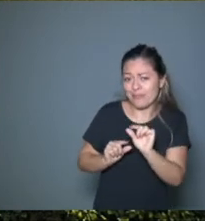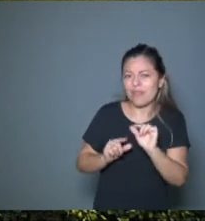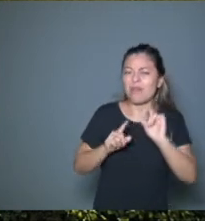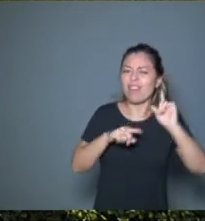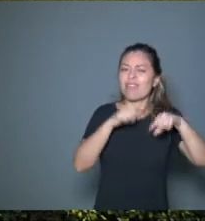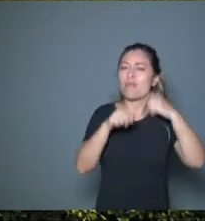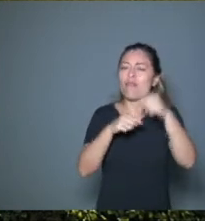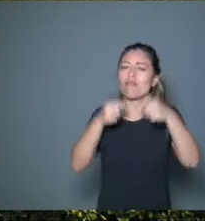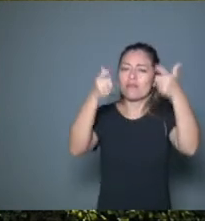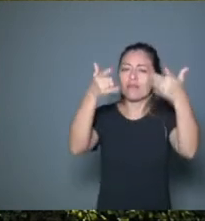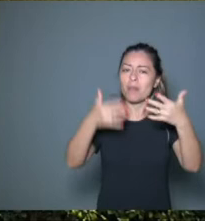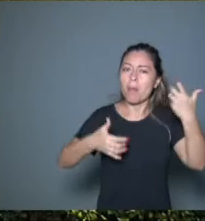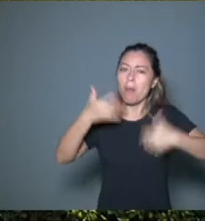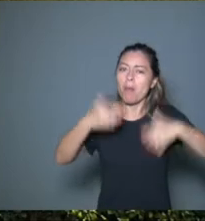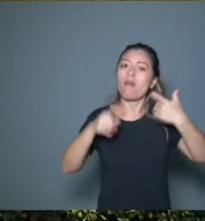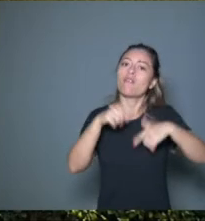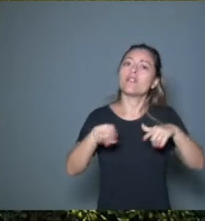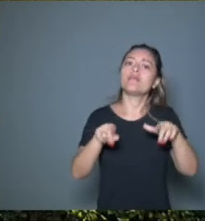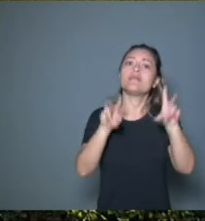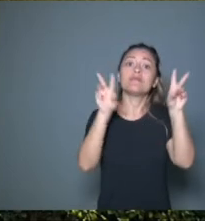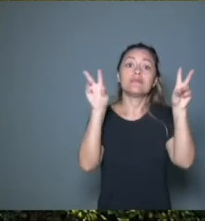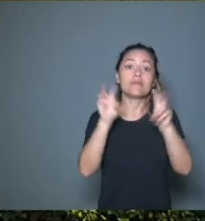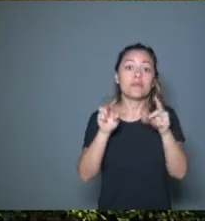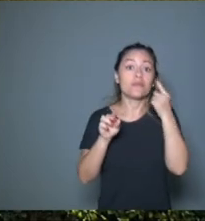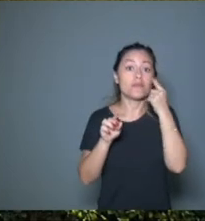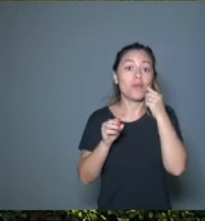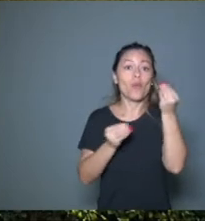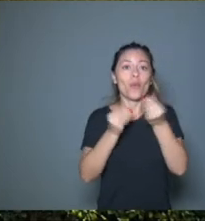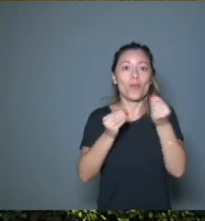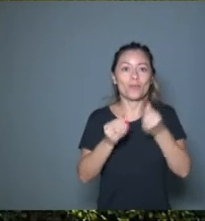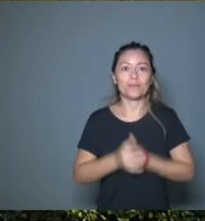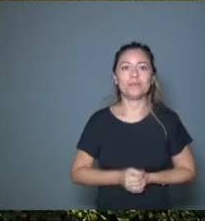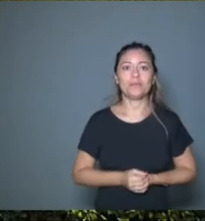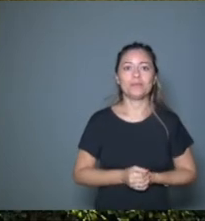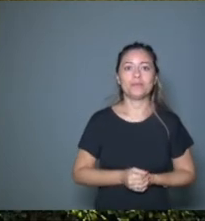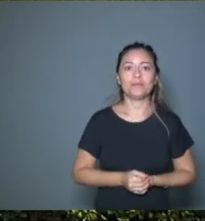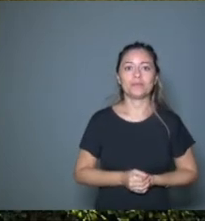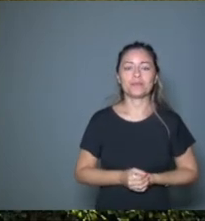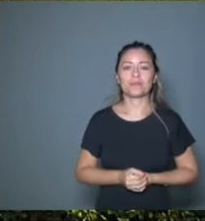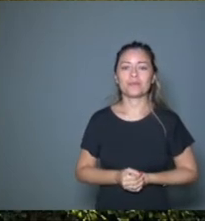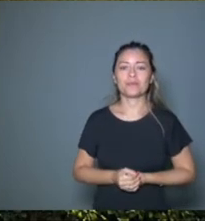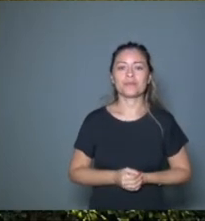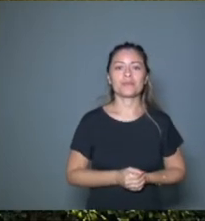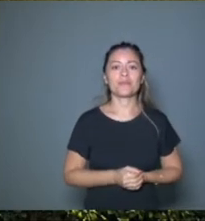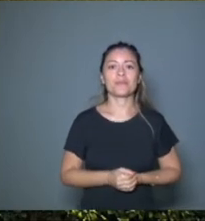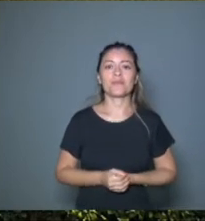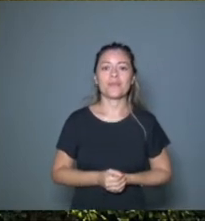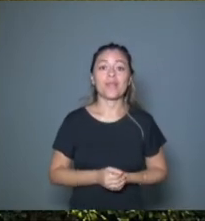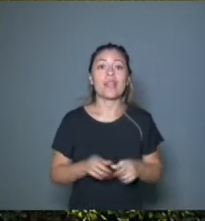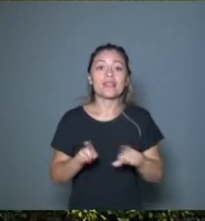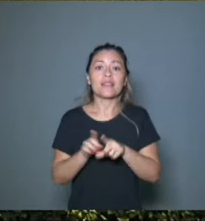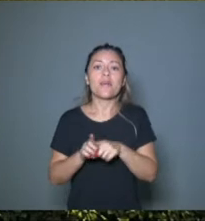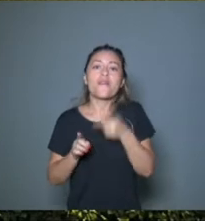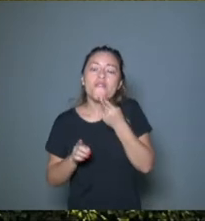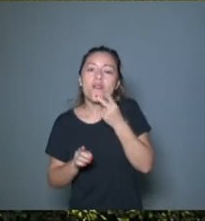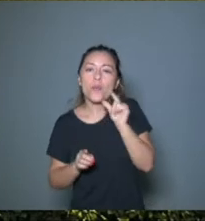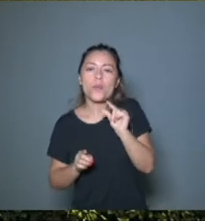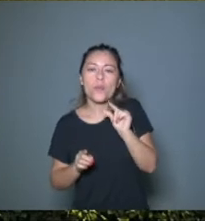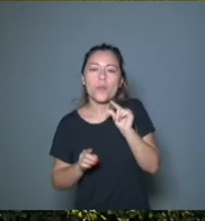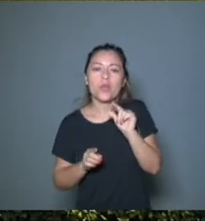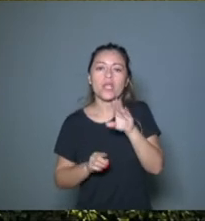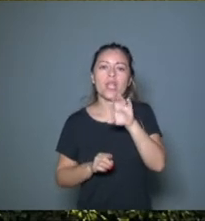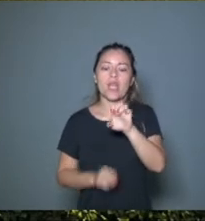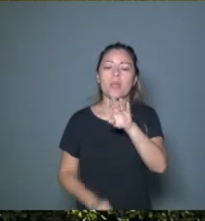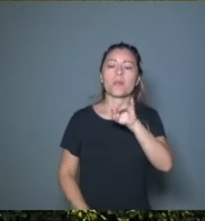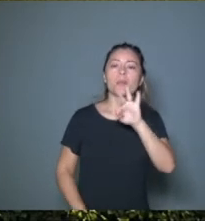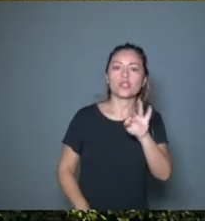longo da apresentação, essa relação dívida-EBITDA está controlada. Bom, vamos falar um pouquinho do EBITDA ajustado, né?